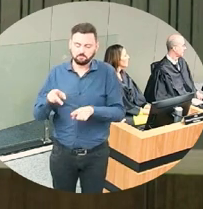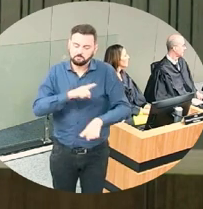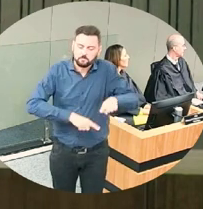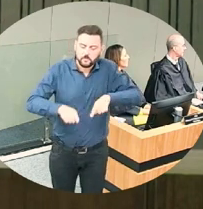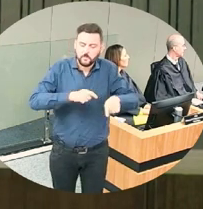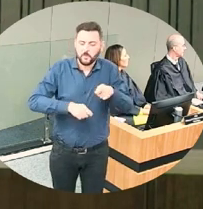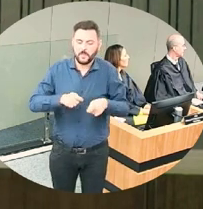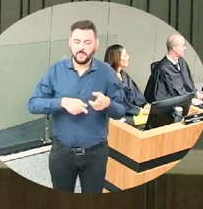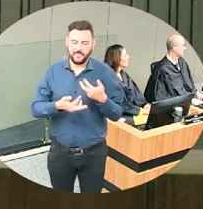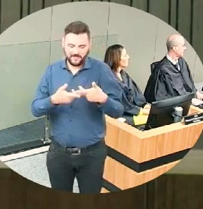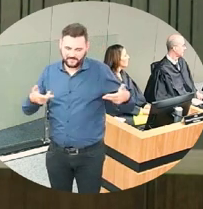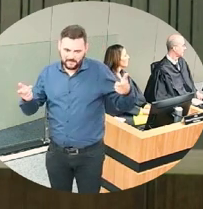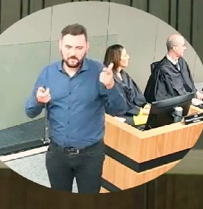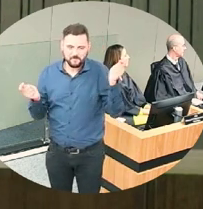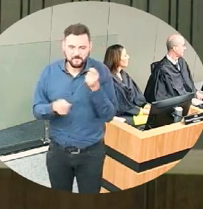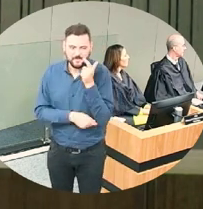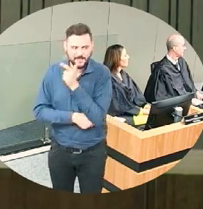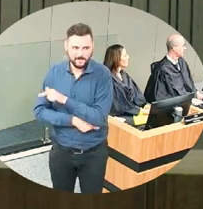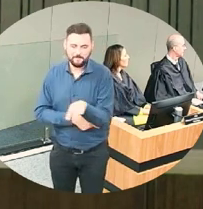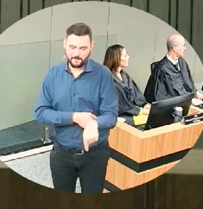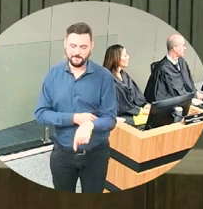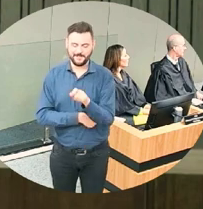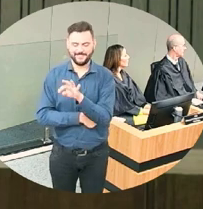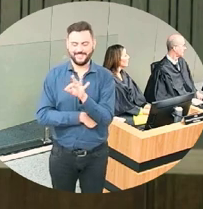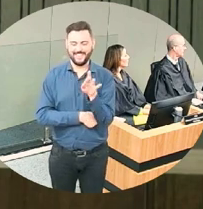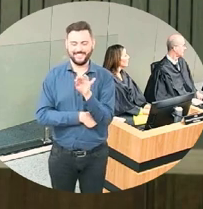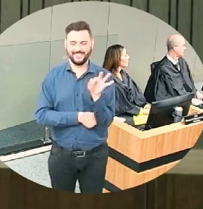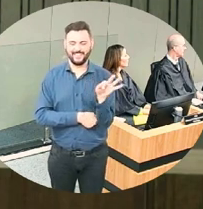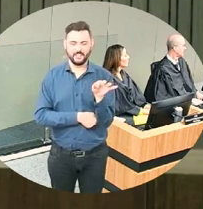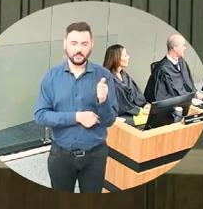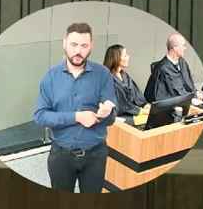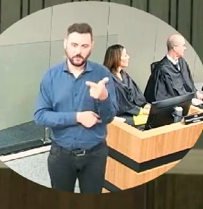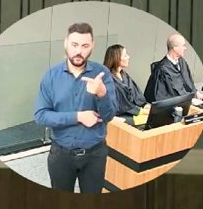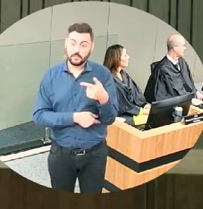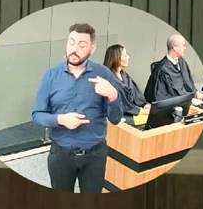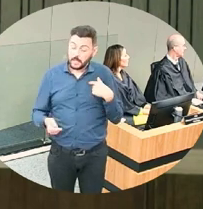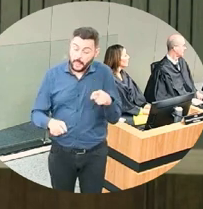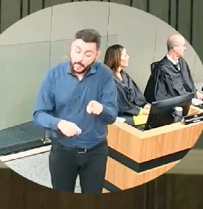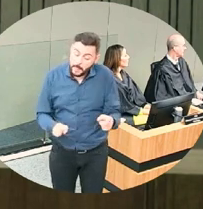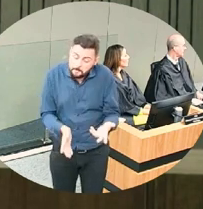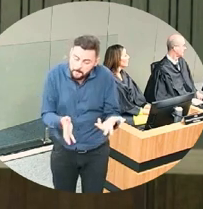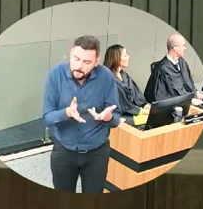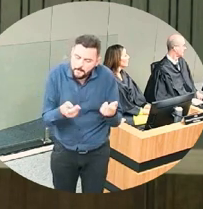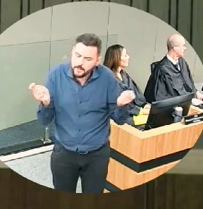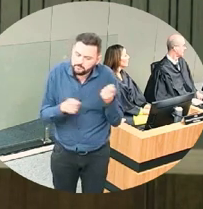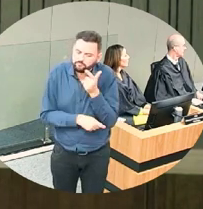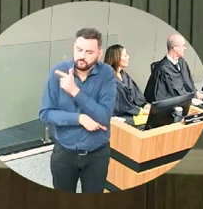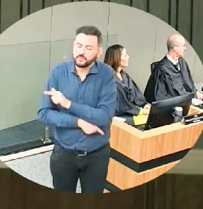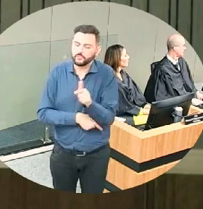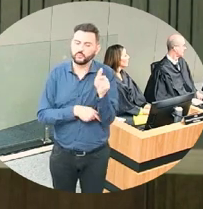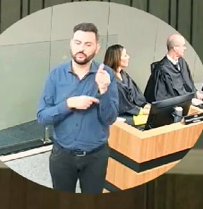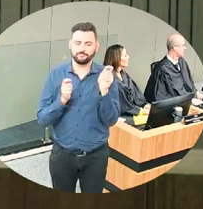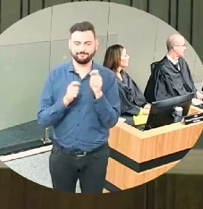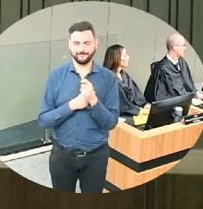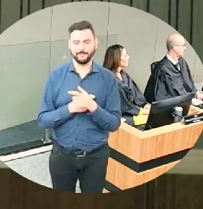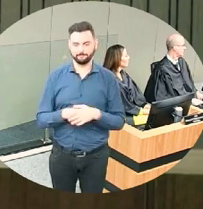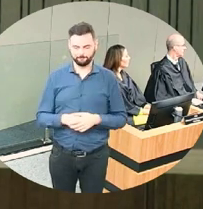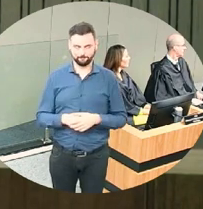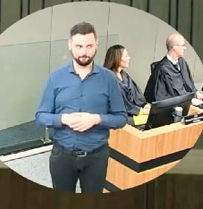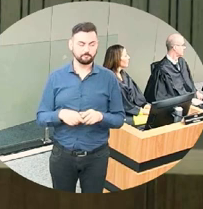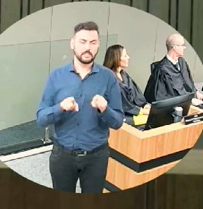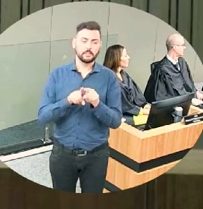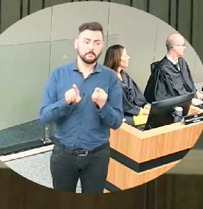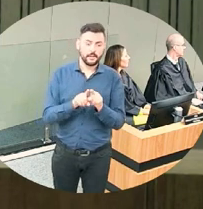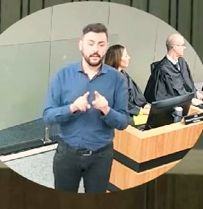ótimo trato de usada sensibilidade extremamente colaborativa a escola judicial é uma conquista relativamente